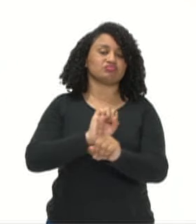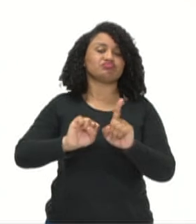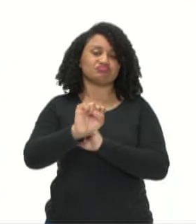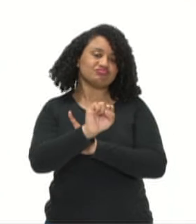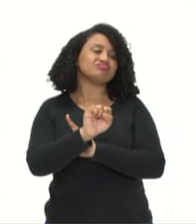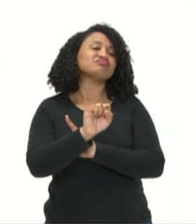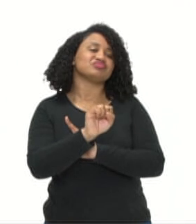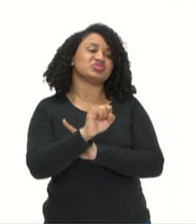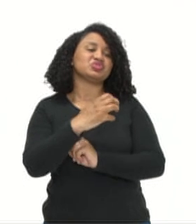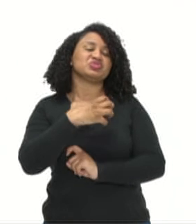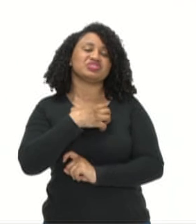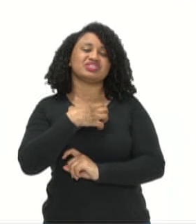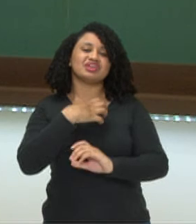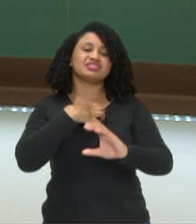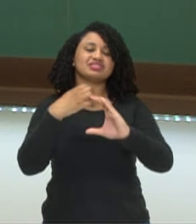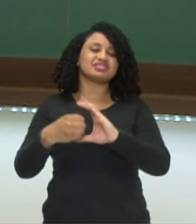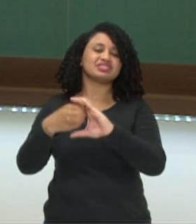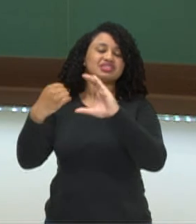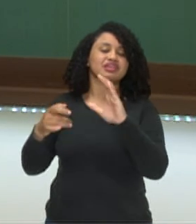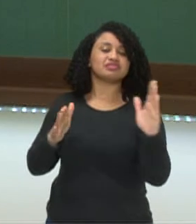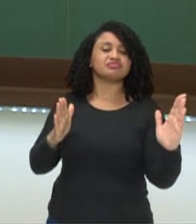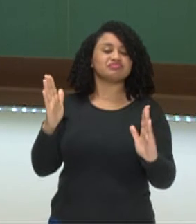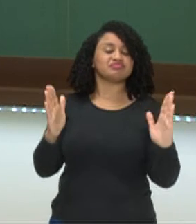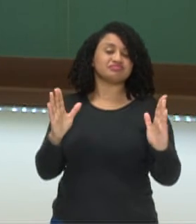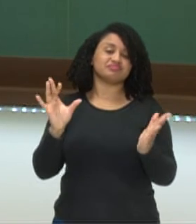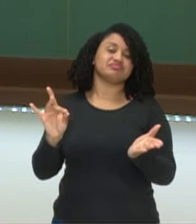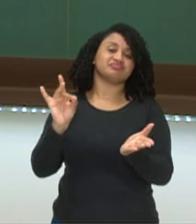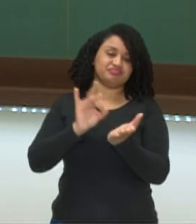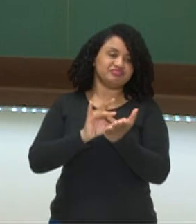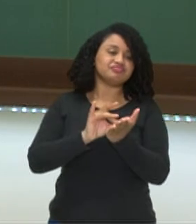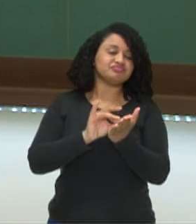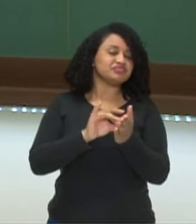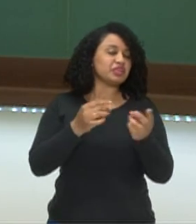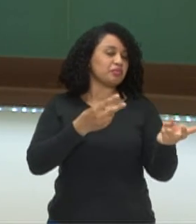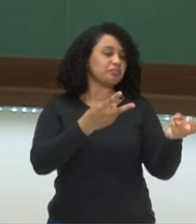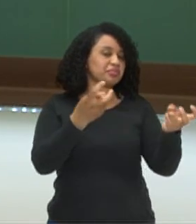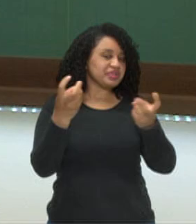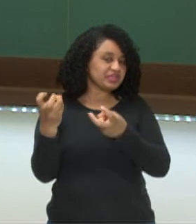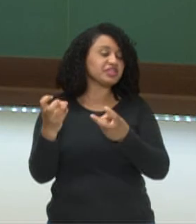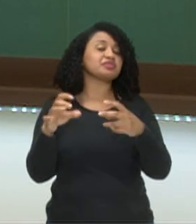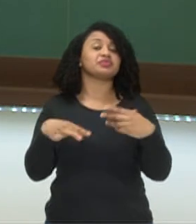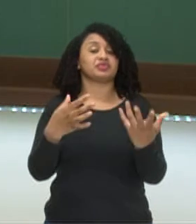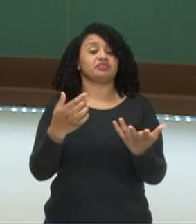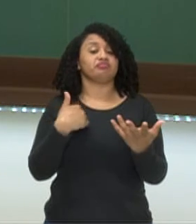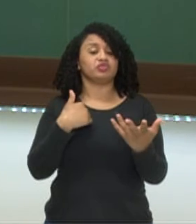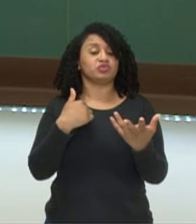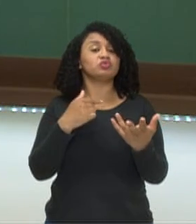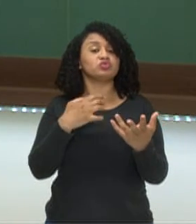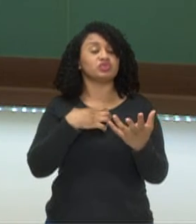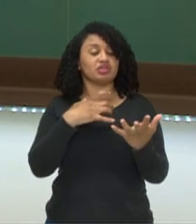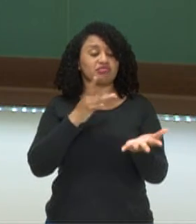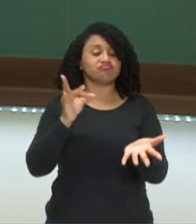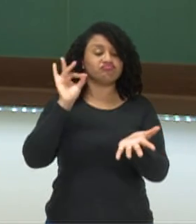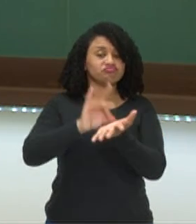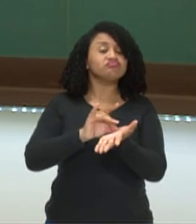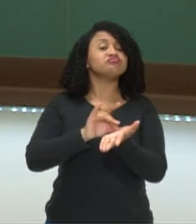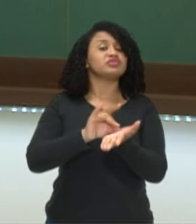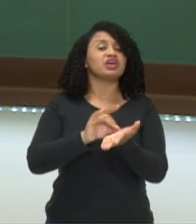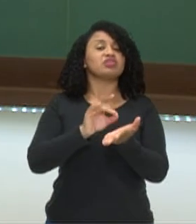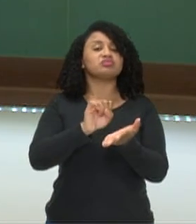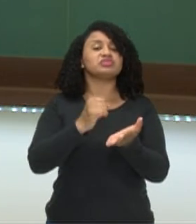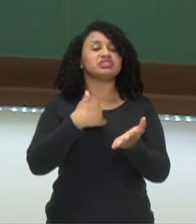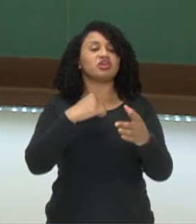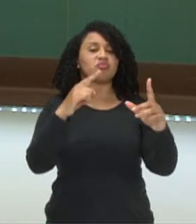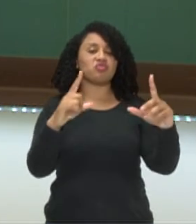ao gosto das características da era realista. Perceba que quando falamos de realismo, é como se você tirasse